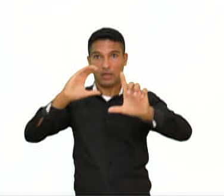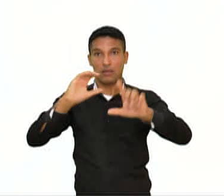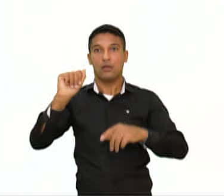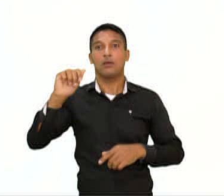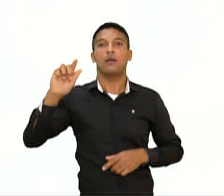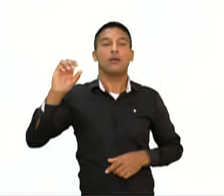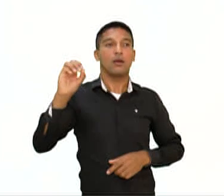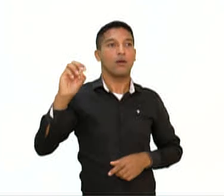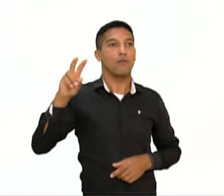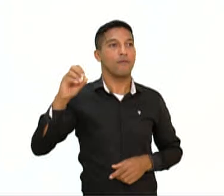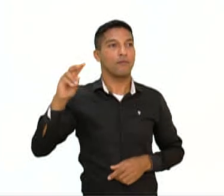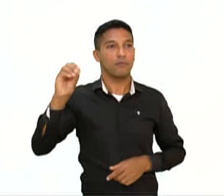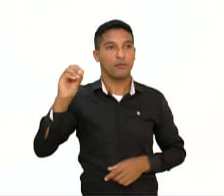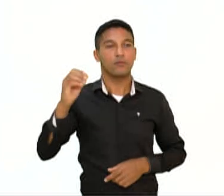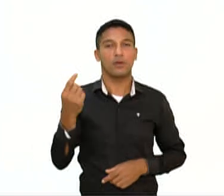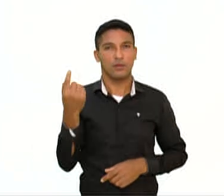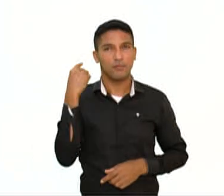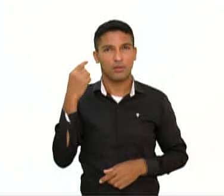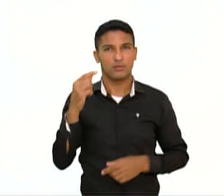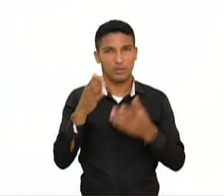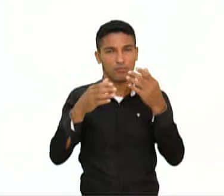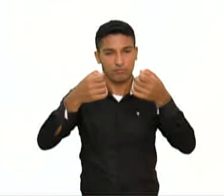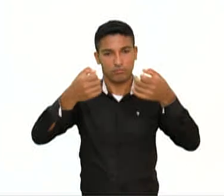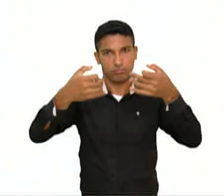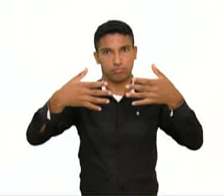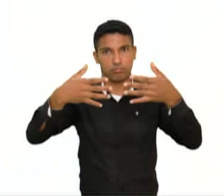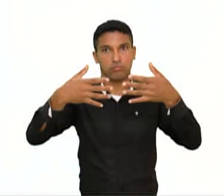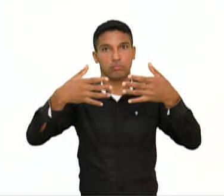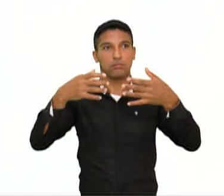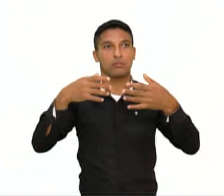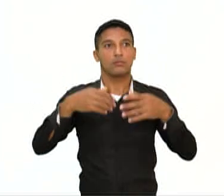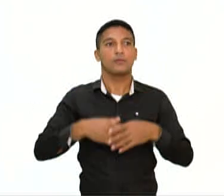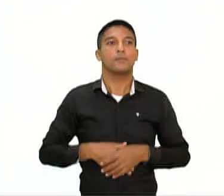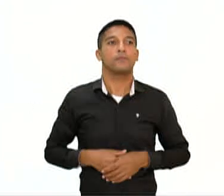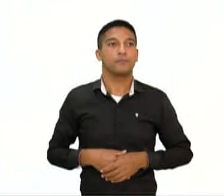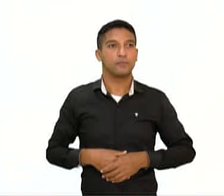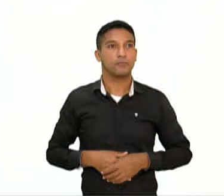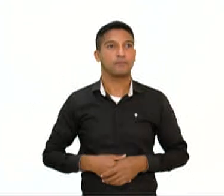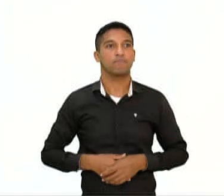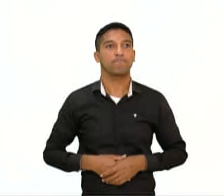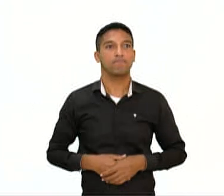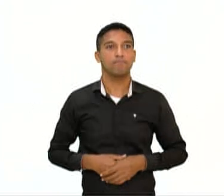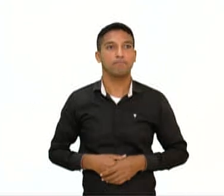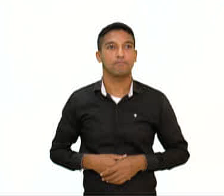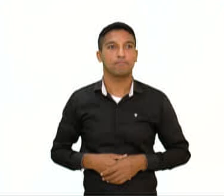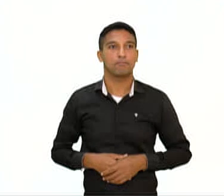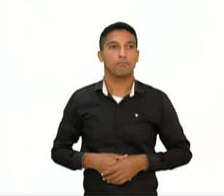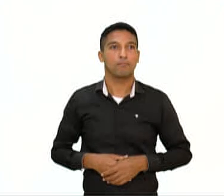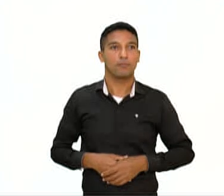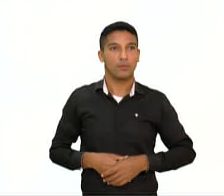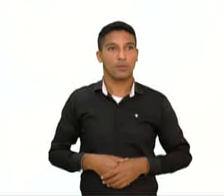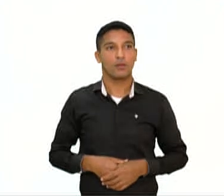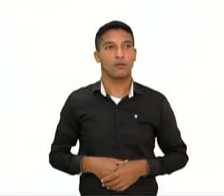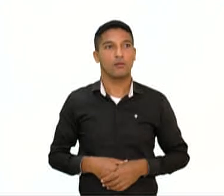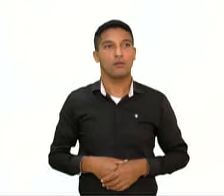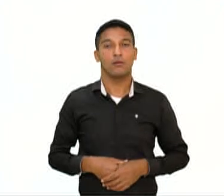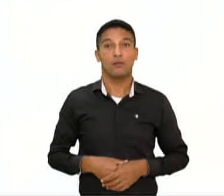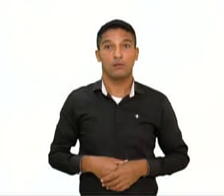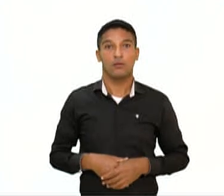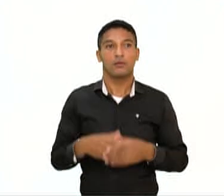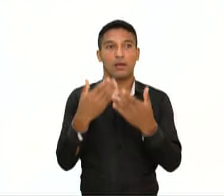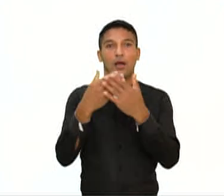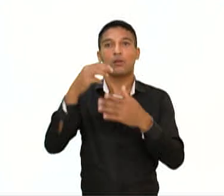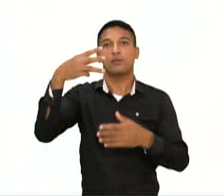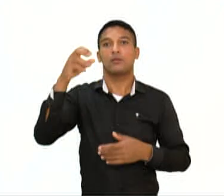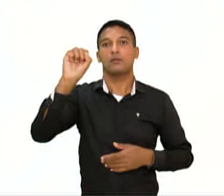sobre hormônios, por exemplo. A gente vai retomar algumas aulas de química quando for falar de hormônios. E notem aqui, pessoal, que na aula 38